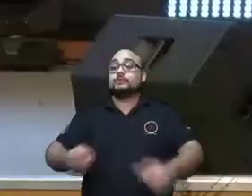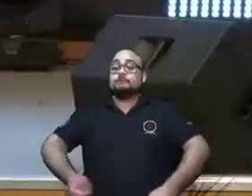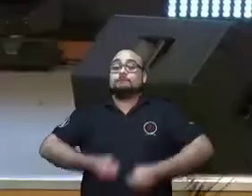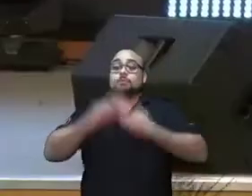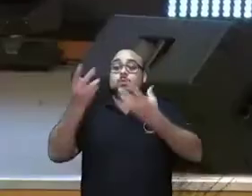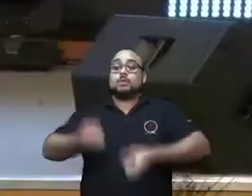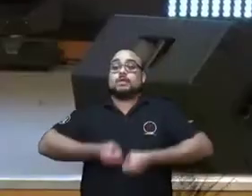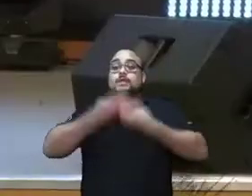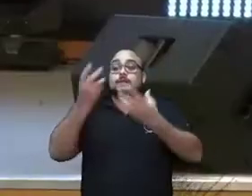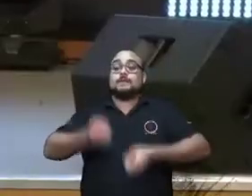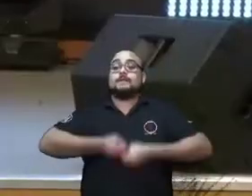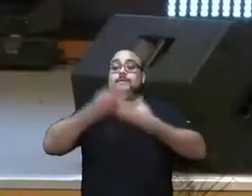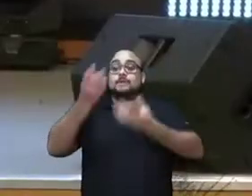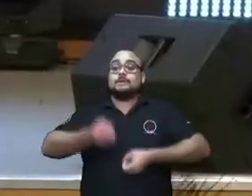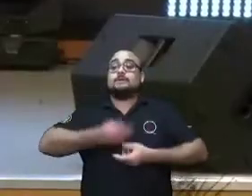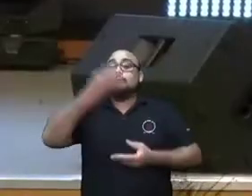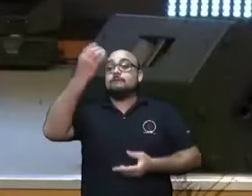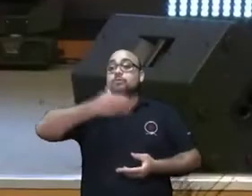São produtos